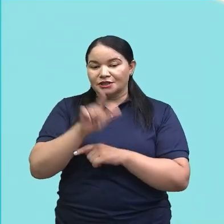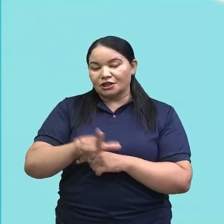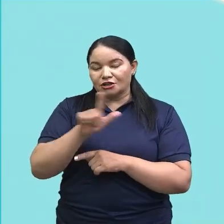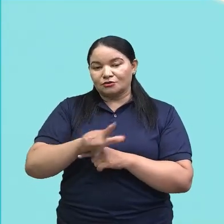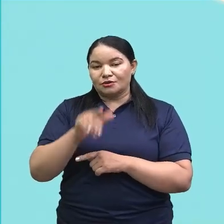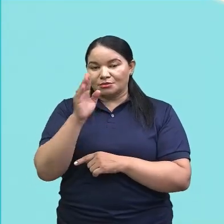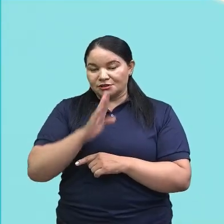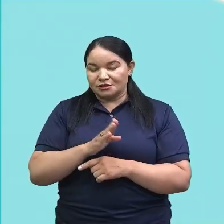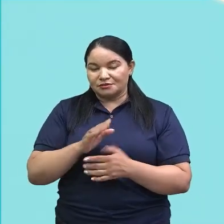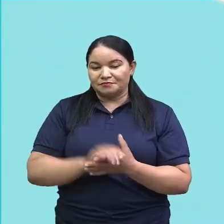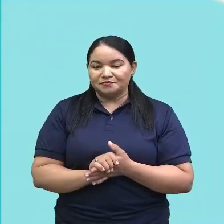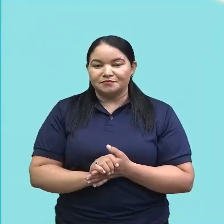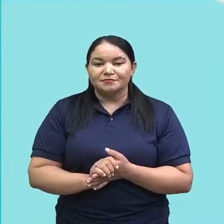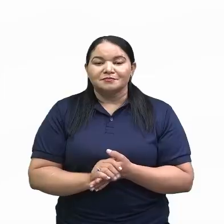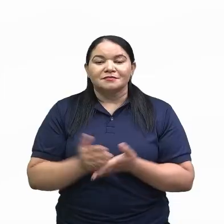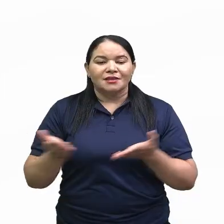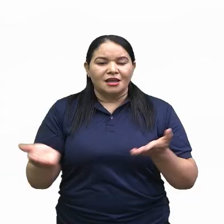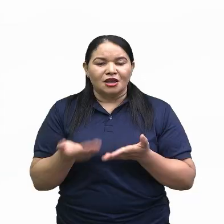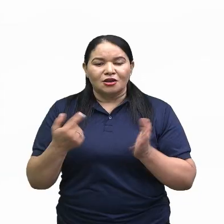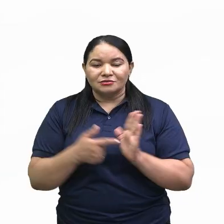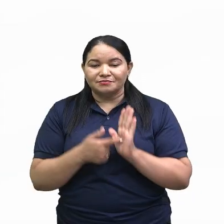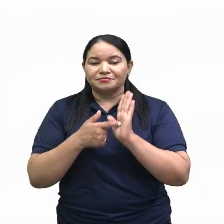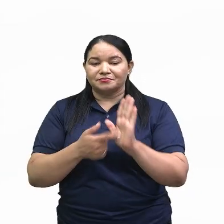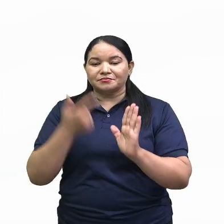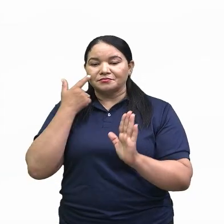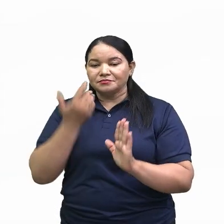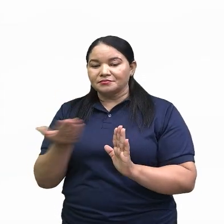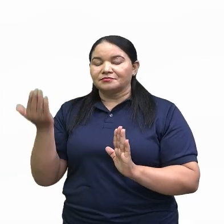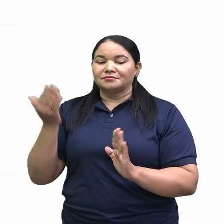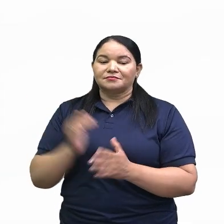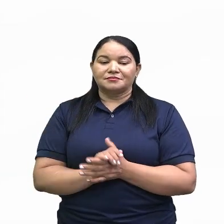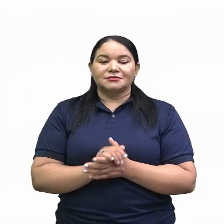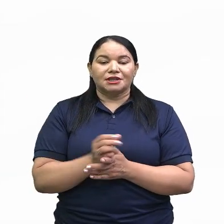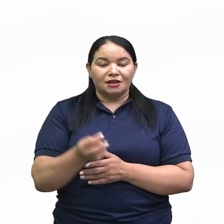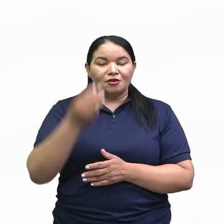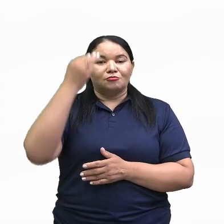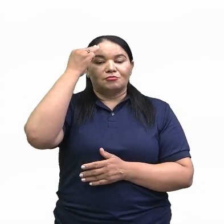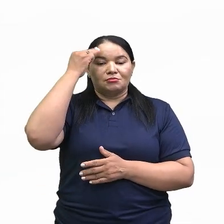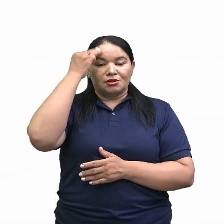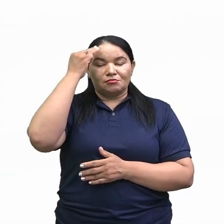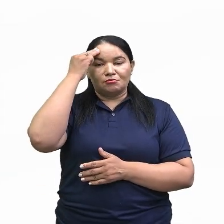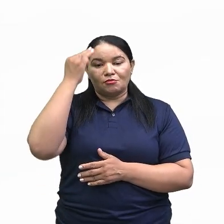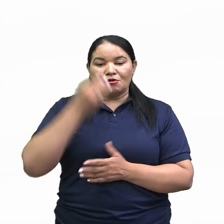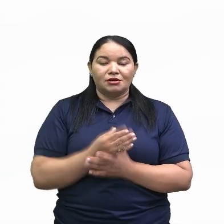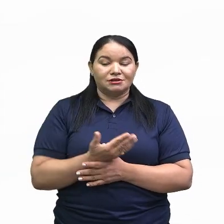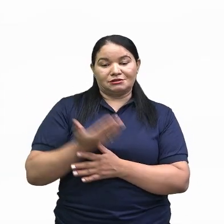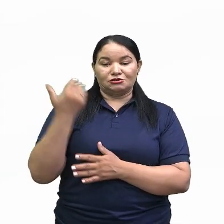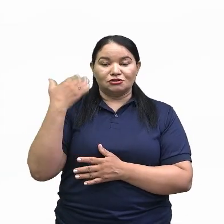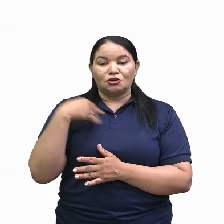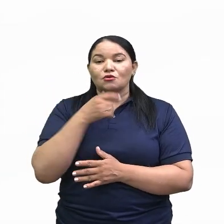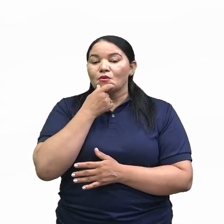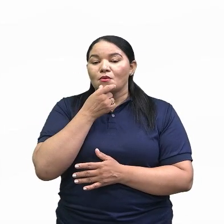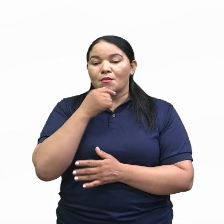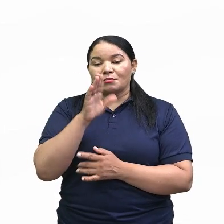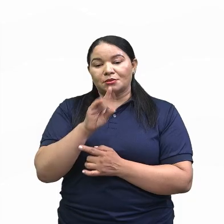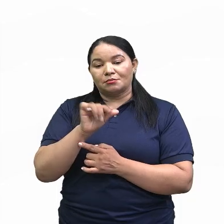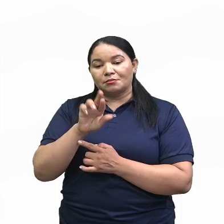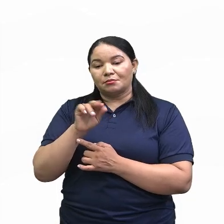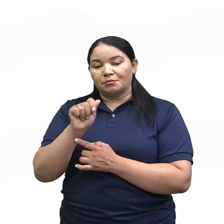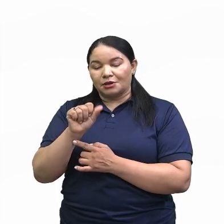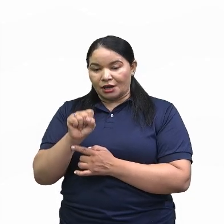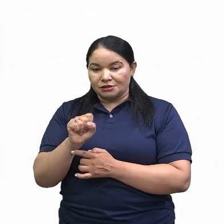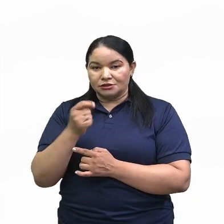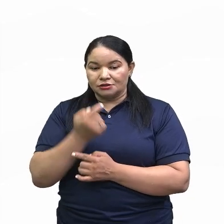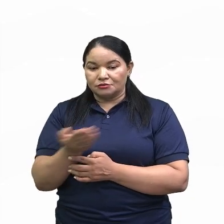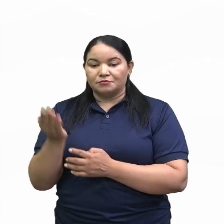bom? Mas eu quero agora que vocês acompanhem uma imagem comigo, que é Memórias Póstumas de Brás Cubas. É a obra